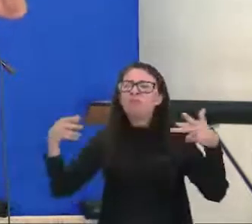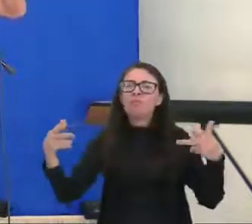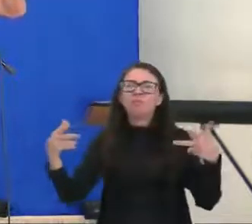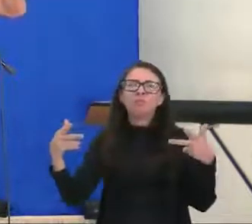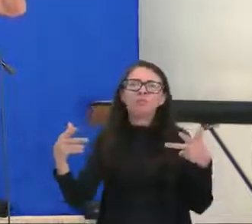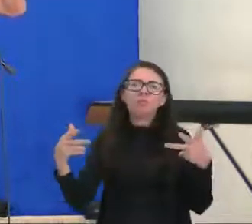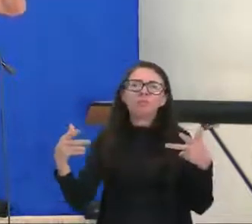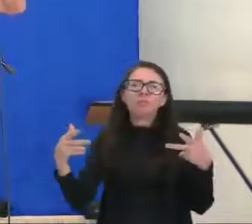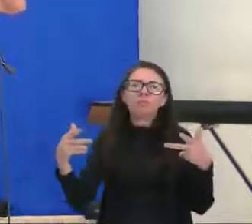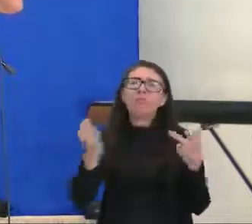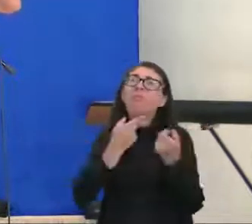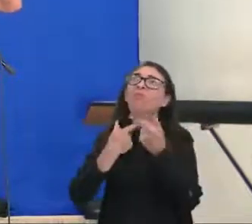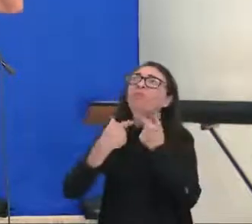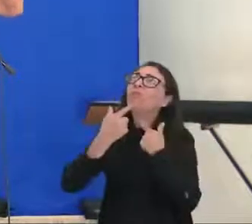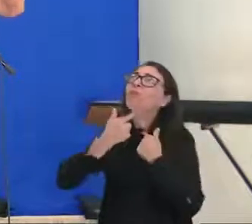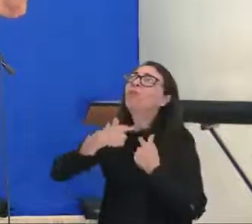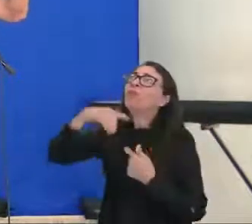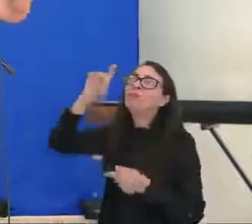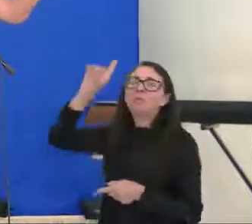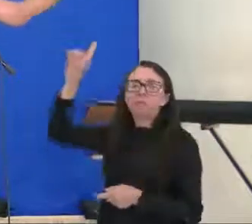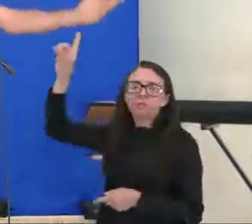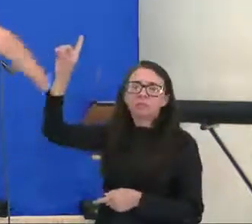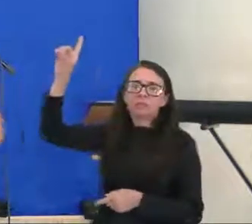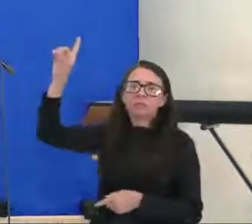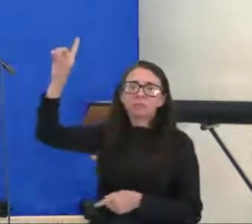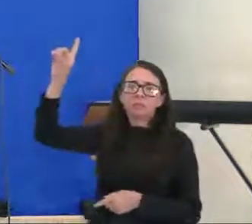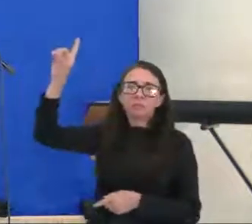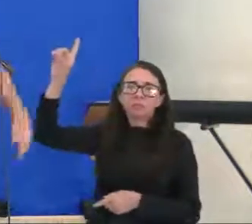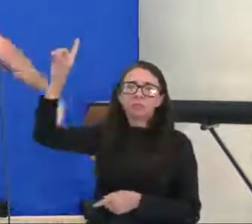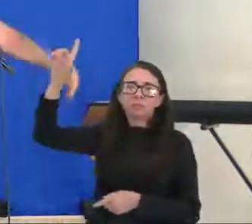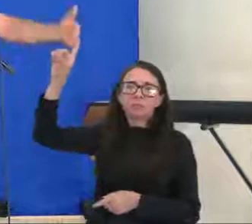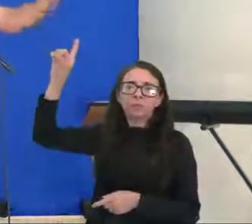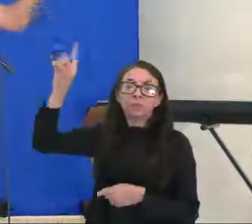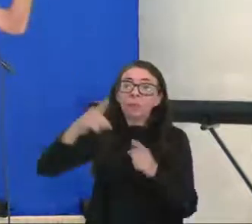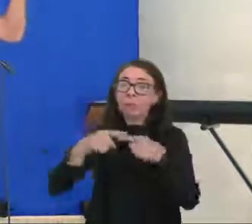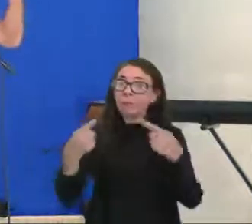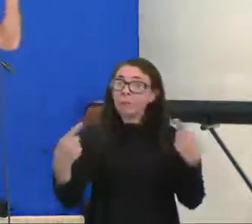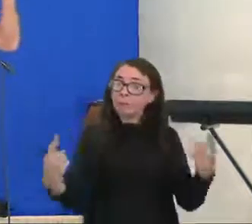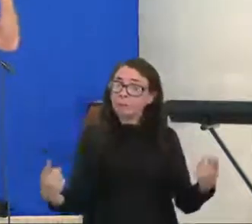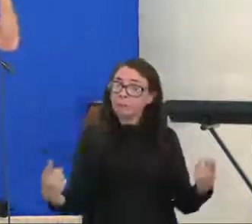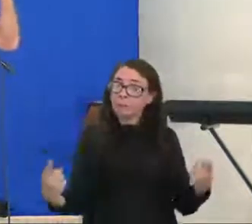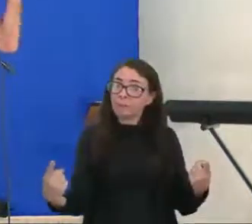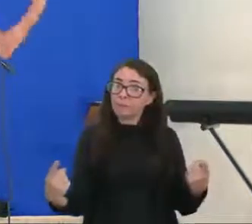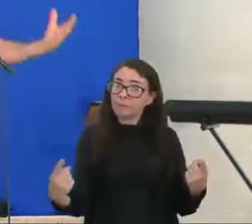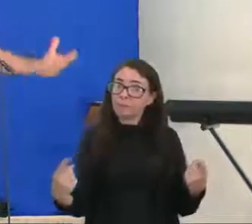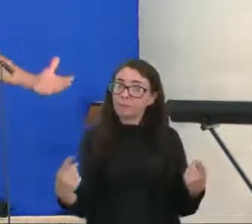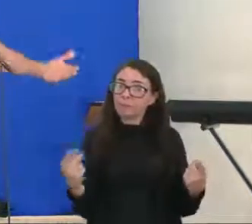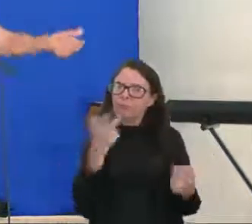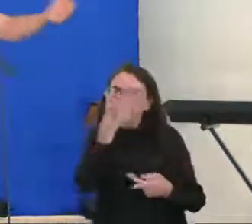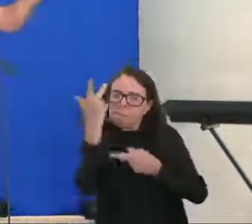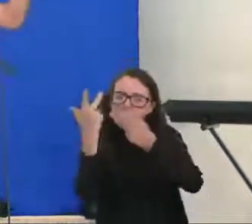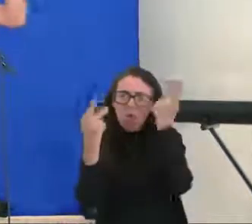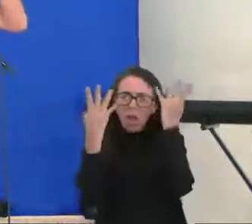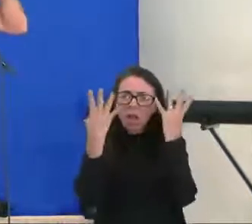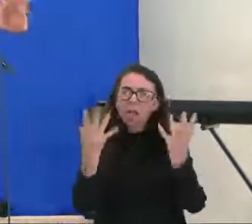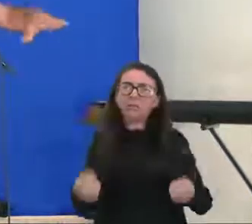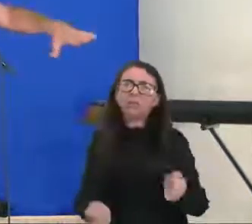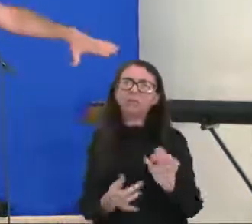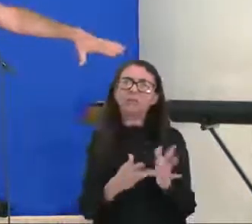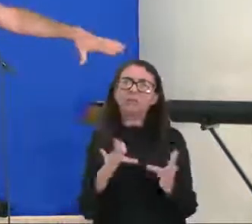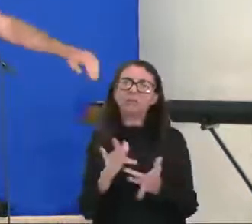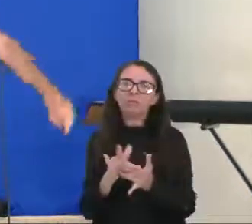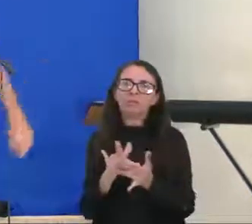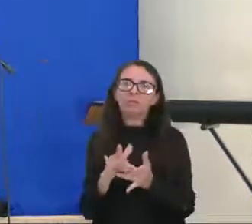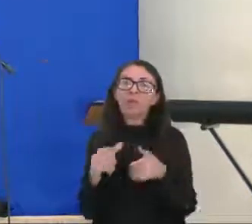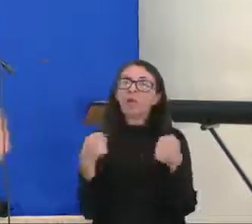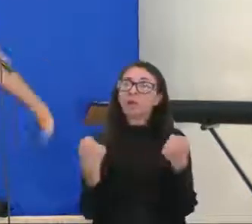capacitava a pessoa a realizar a sua vontade. Então, estamos nós aqui com a graça de Jesus, recebemos o Espírito